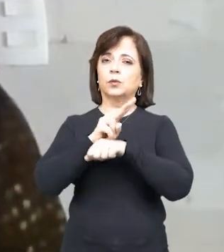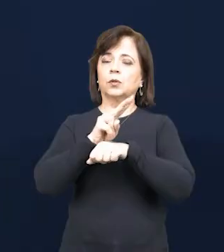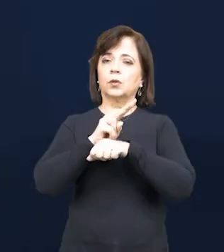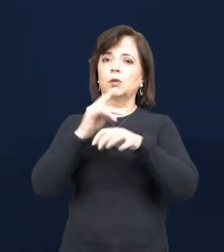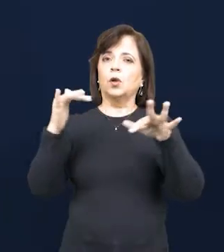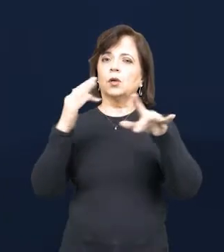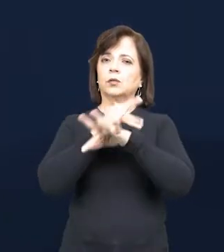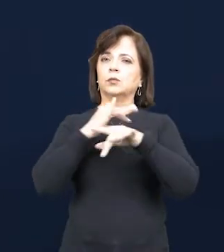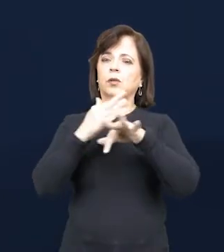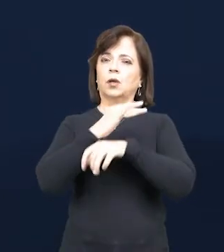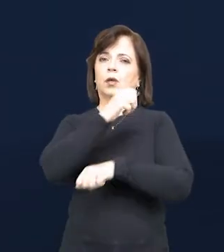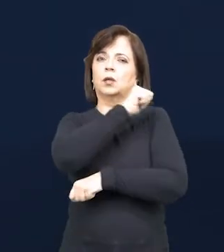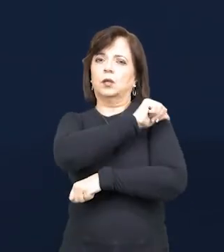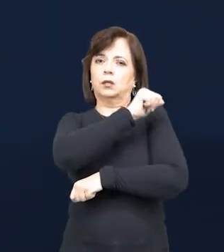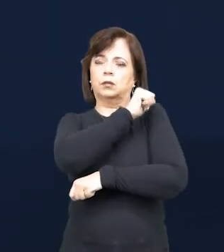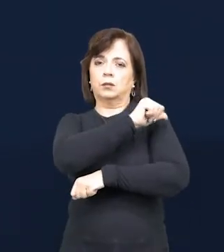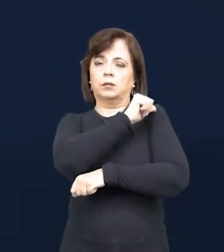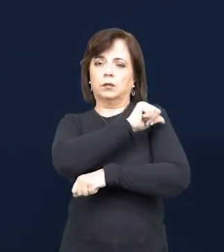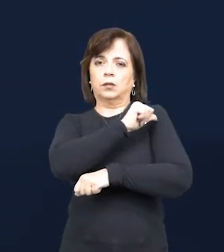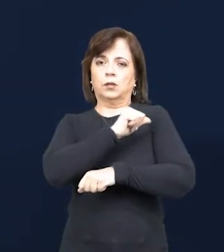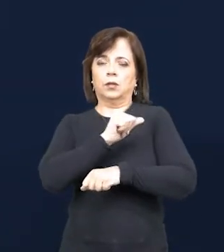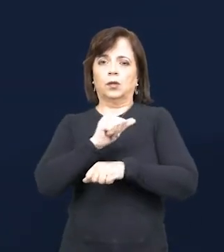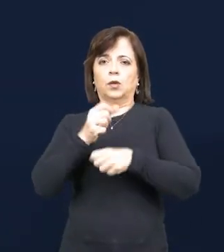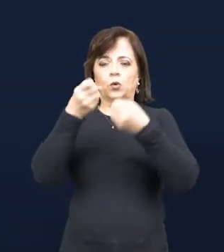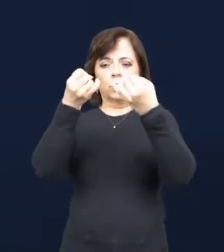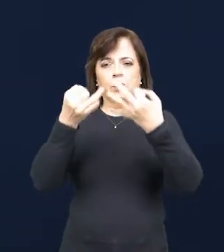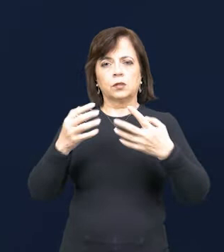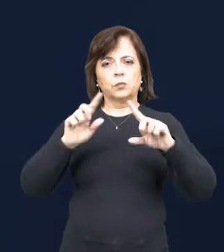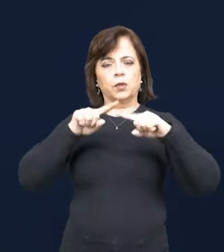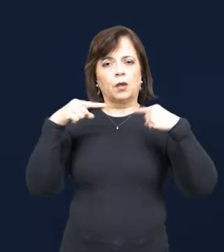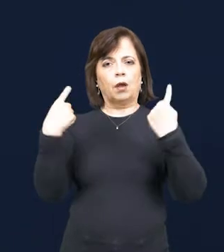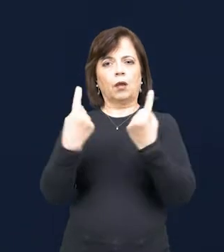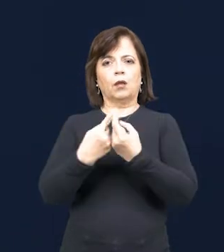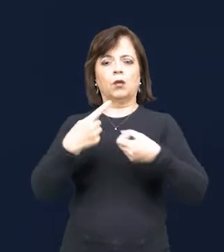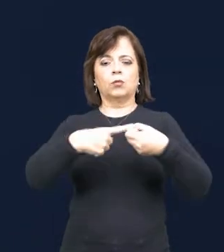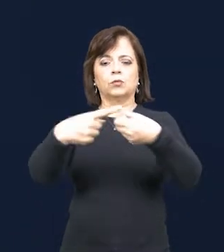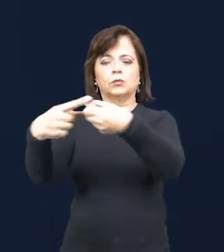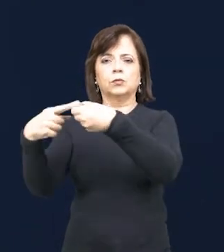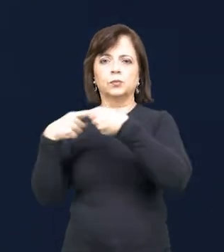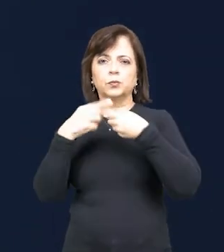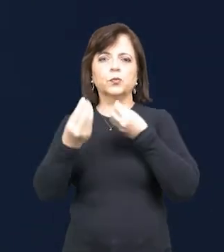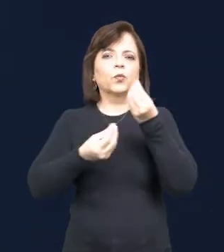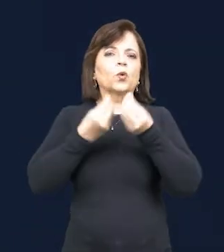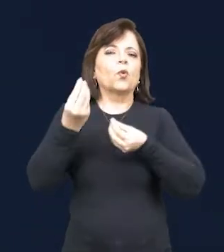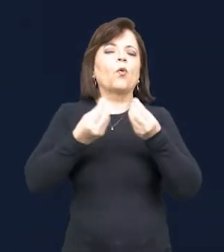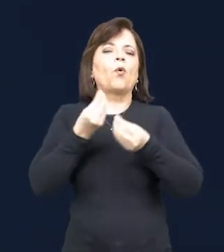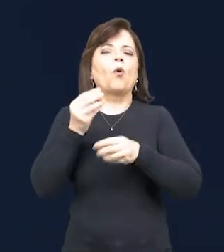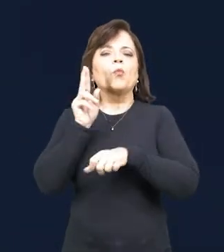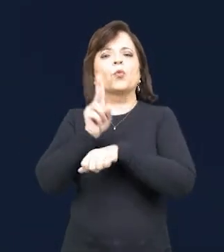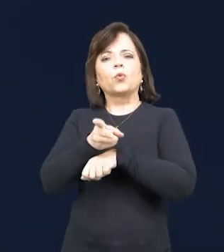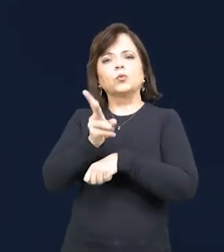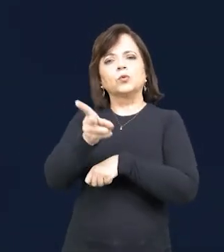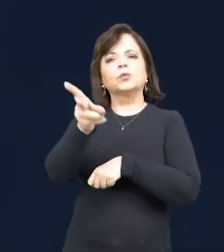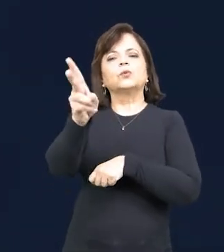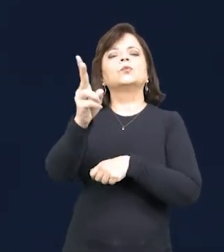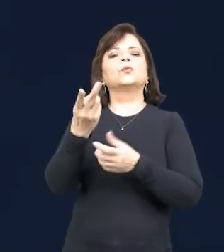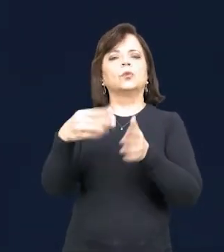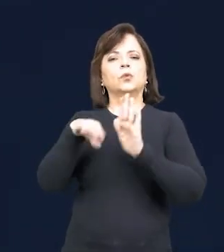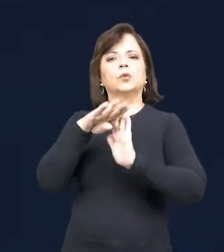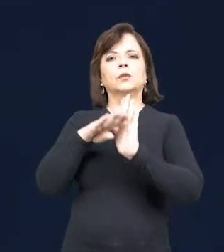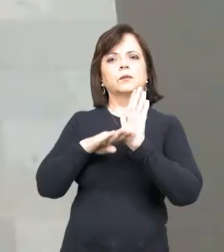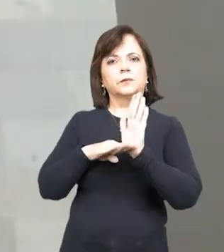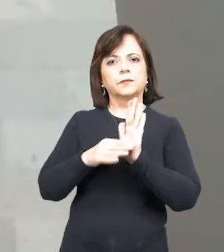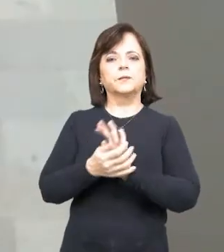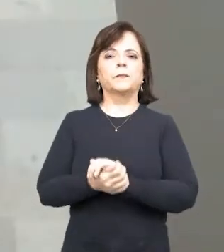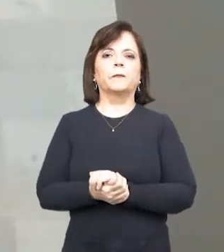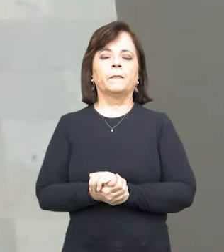Região Metropolitana 1, conta como foi a reunião com os municípios e como vem sendo feita a manutenção dessas